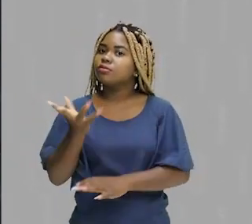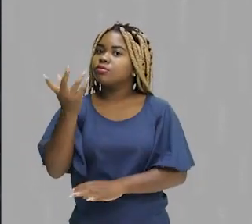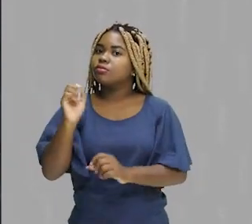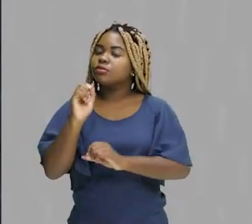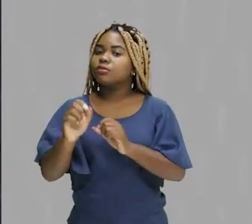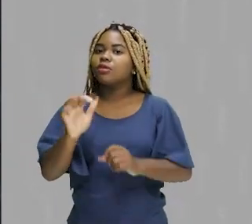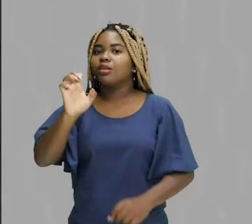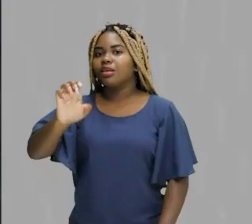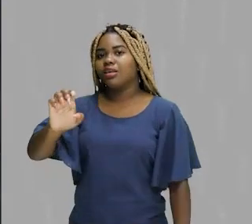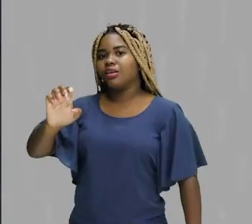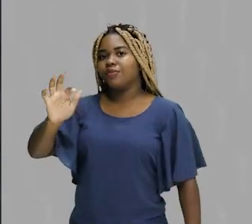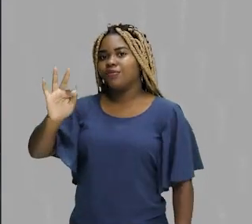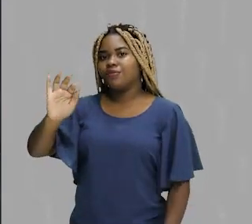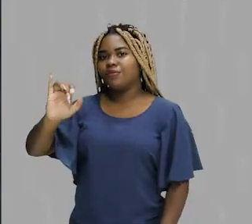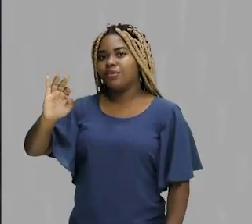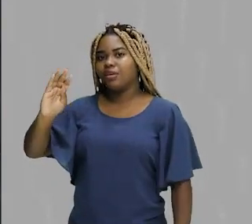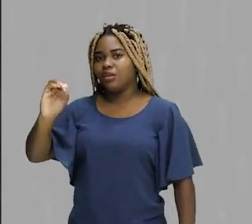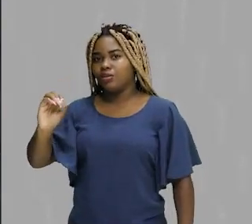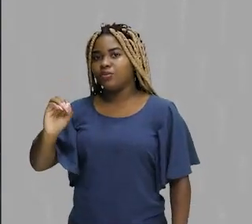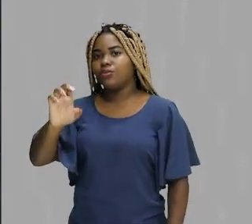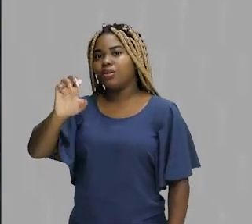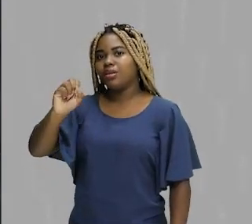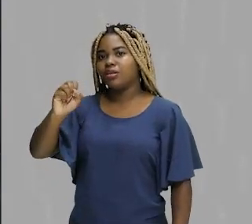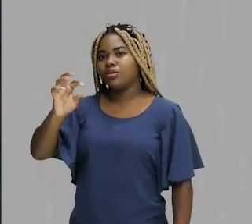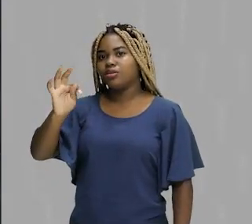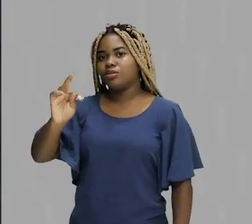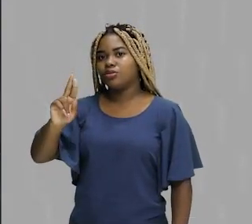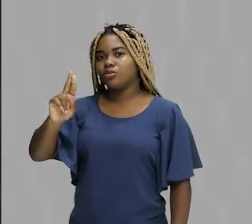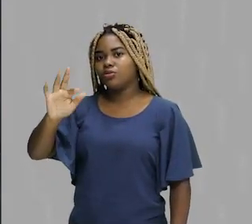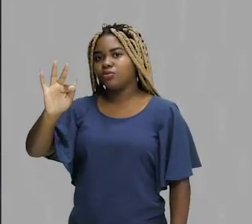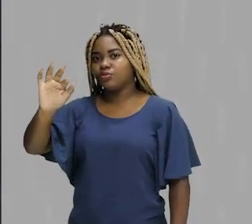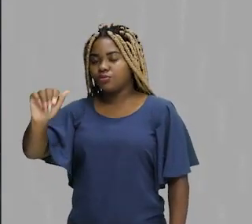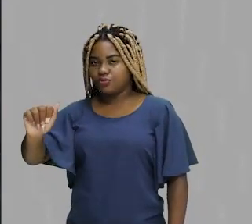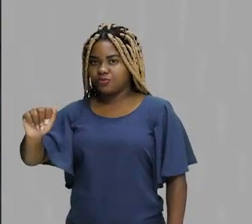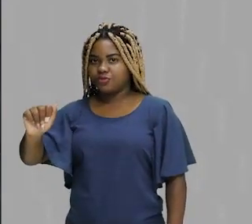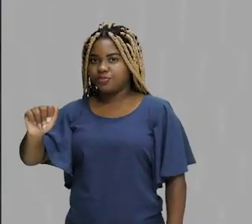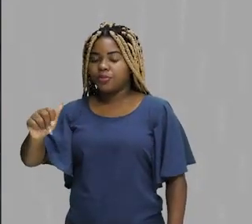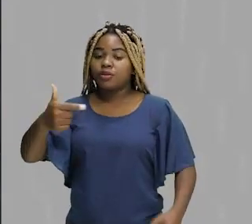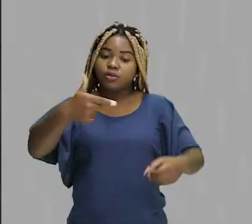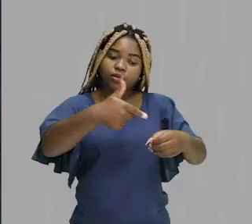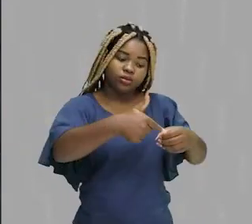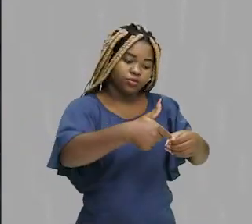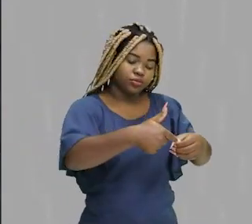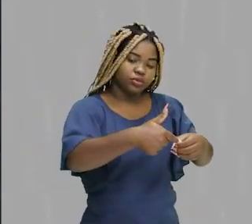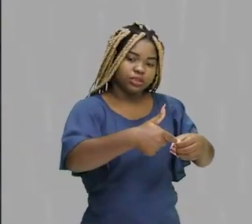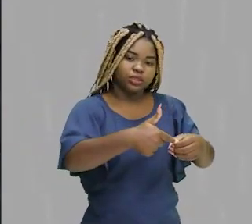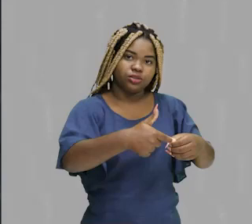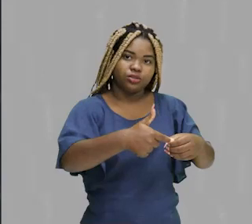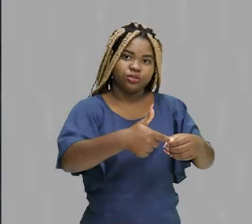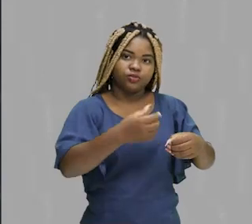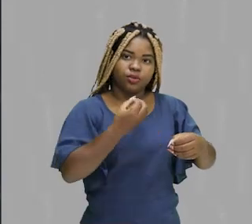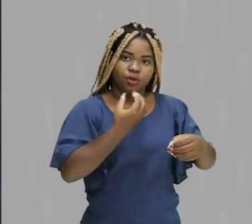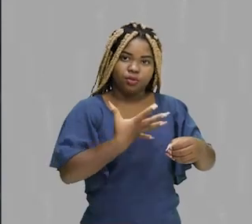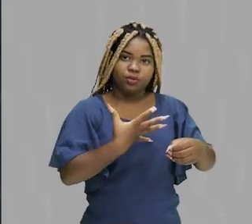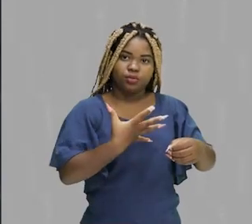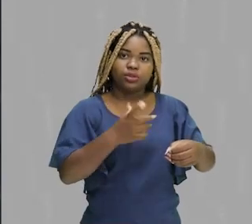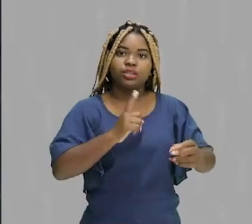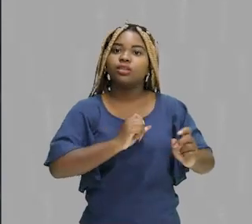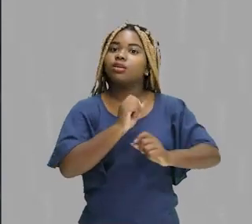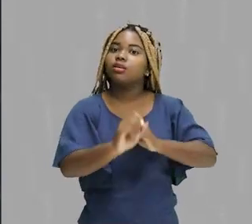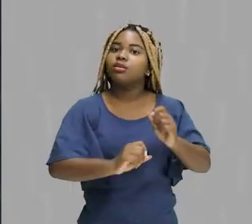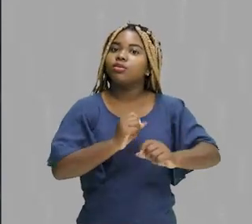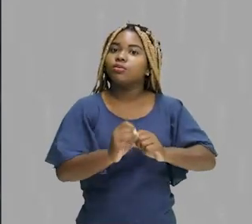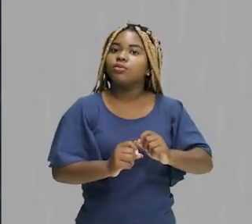efeito estufa. Então, o combustível ideal é aquele combustível que libera pouco CO2,